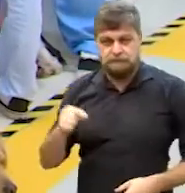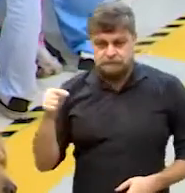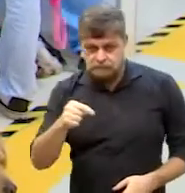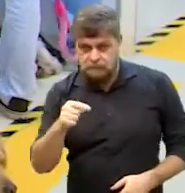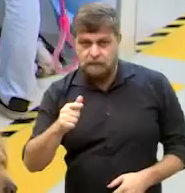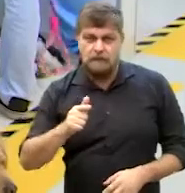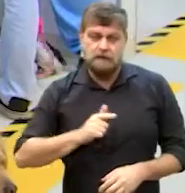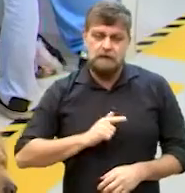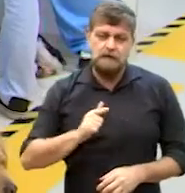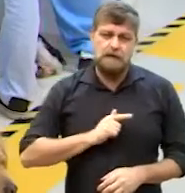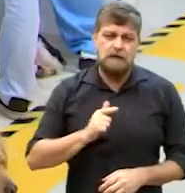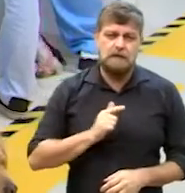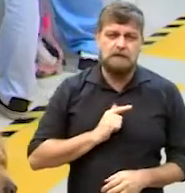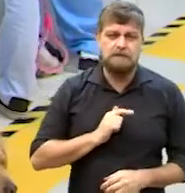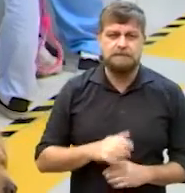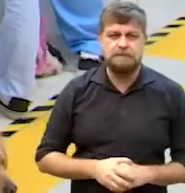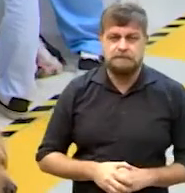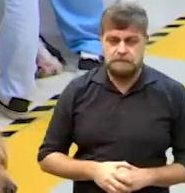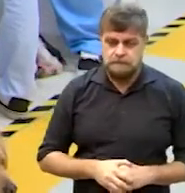mediante a